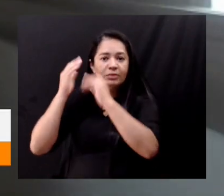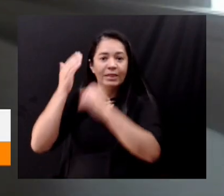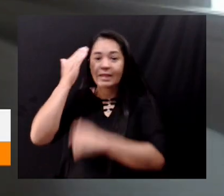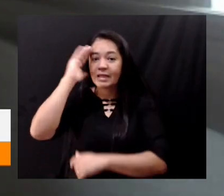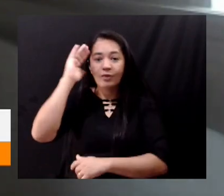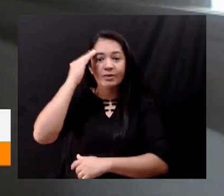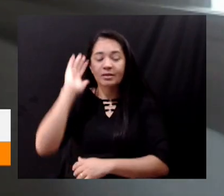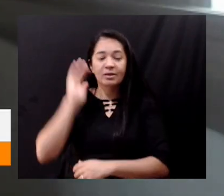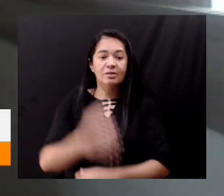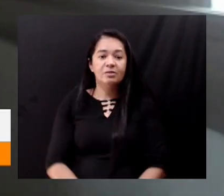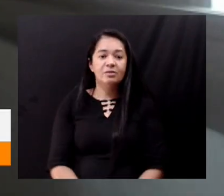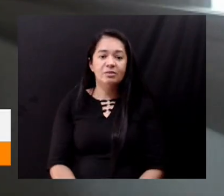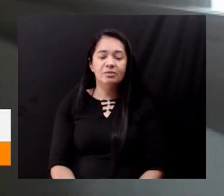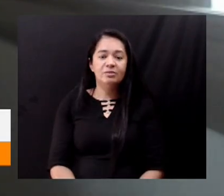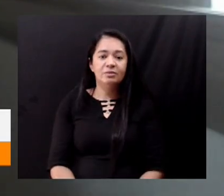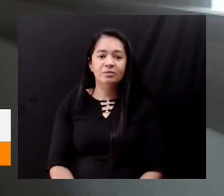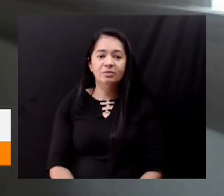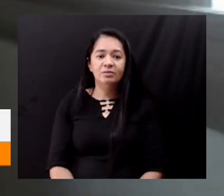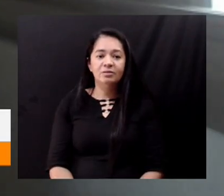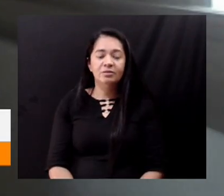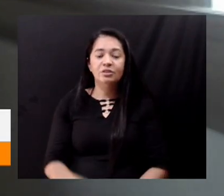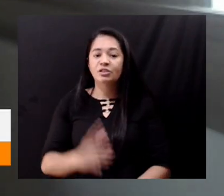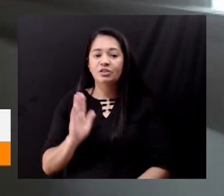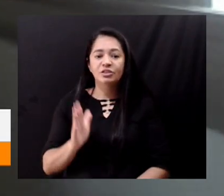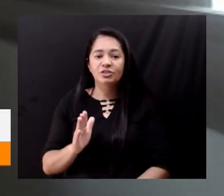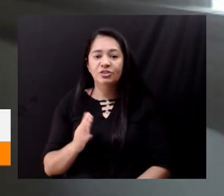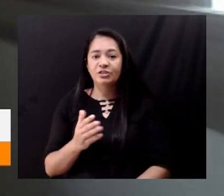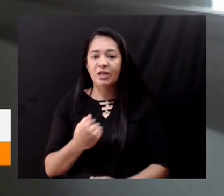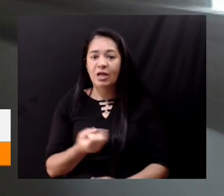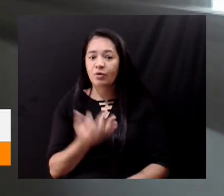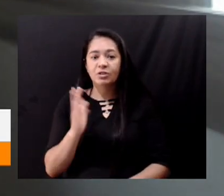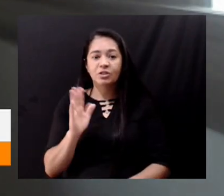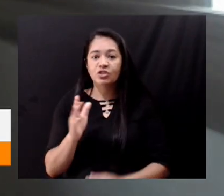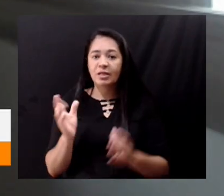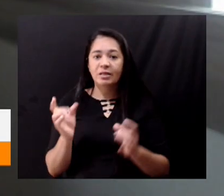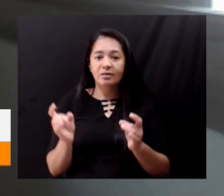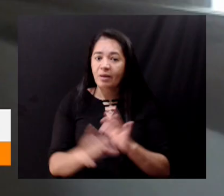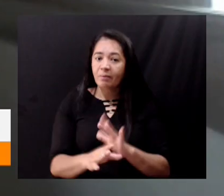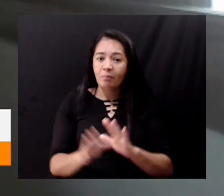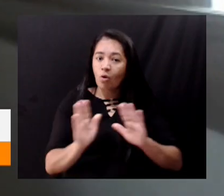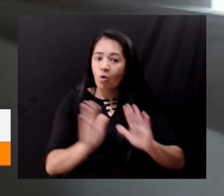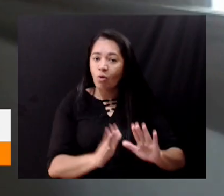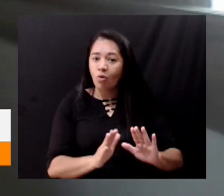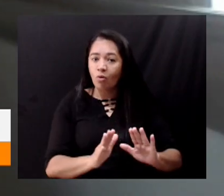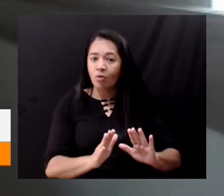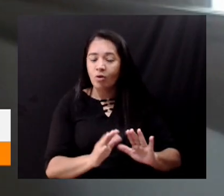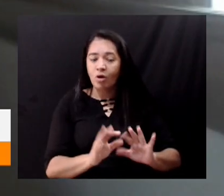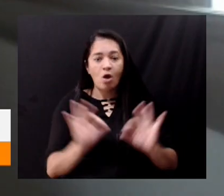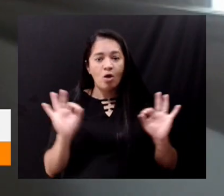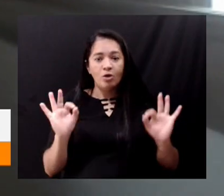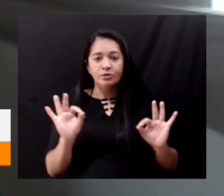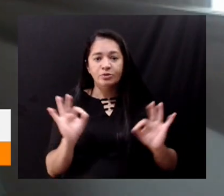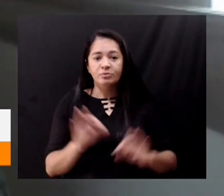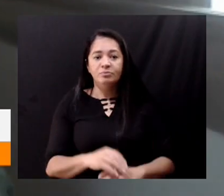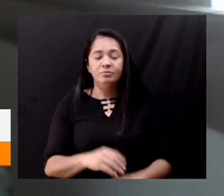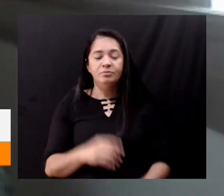que já aquela quantidade de comida já foi o suficiente. Acaba afetando a questão do